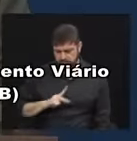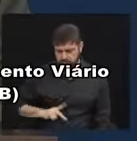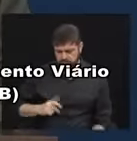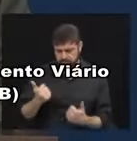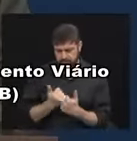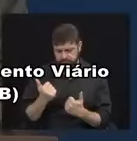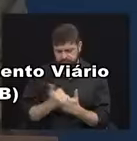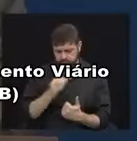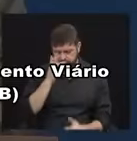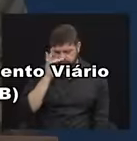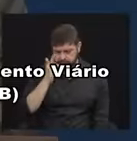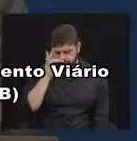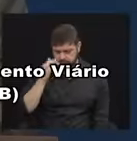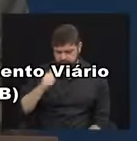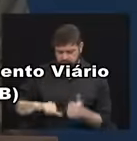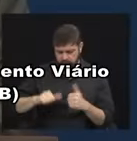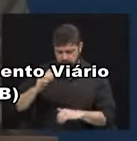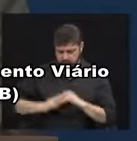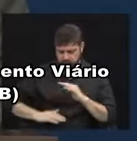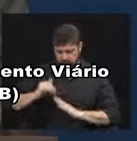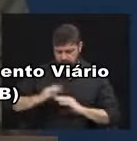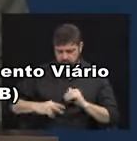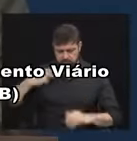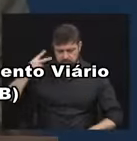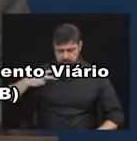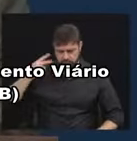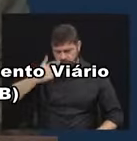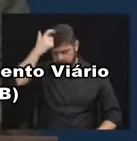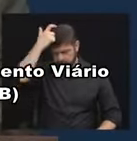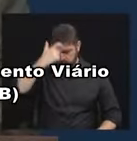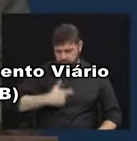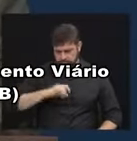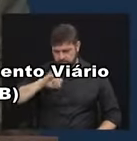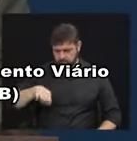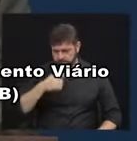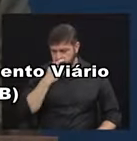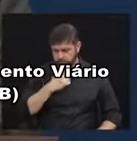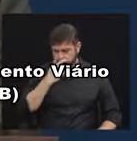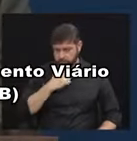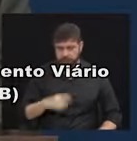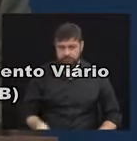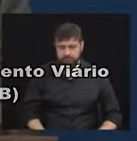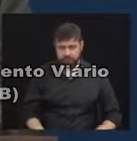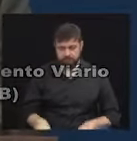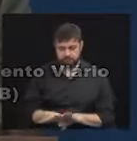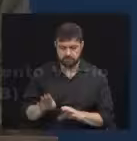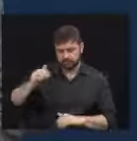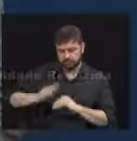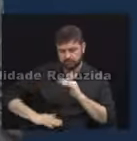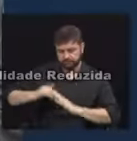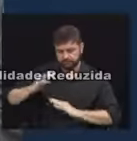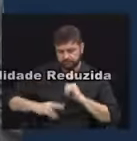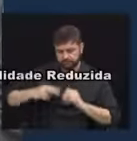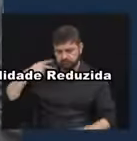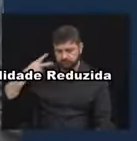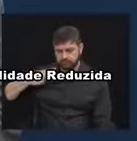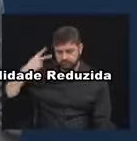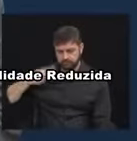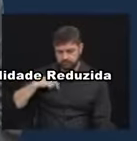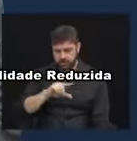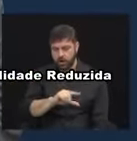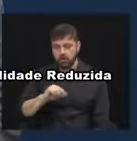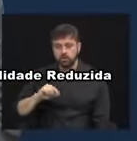Mobilidade Urbana e Planejamento Viário, a presidência continua com o vereador reeleito pelo PTB, Jorge Schneider. Na Comissão